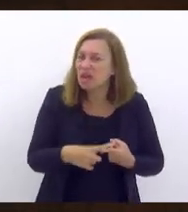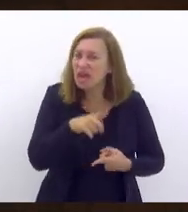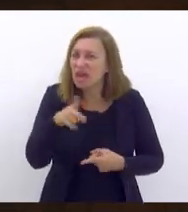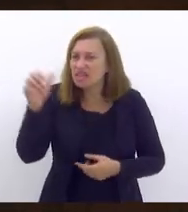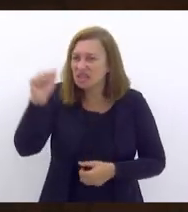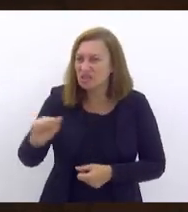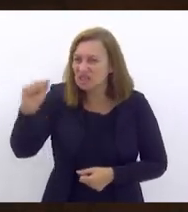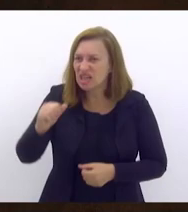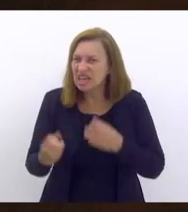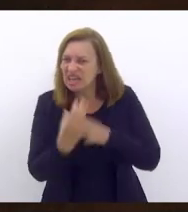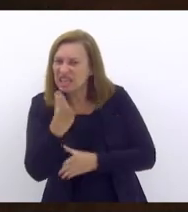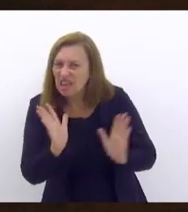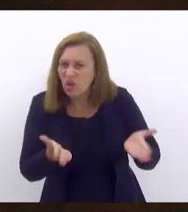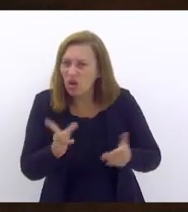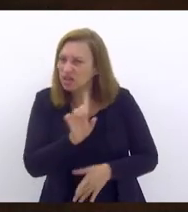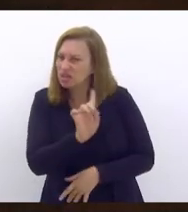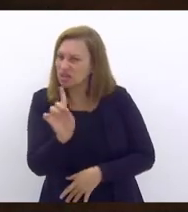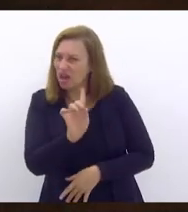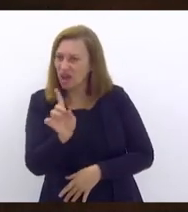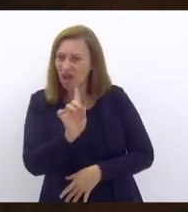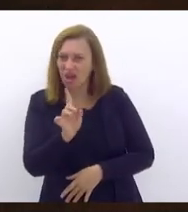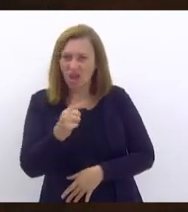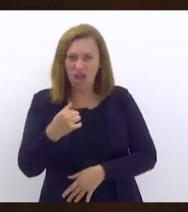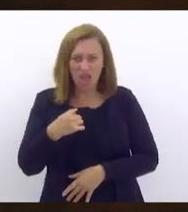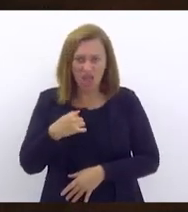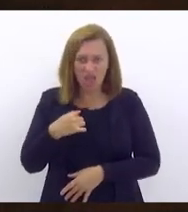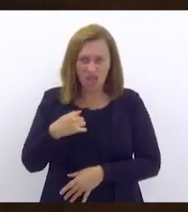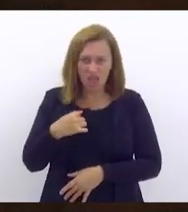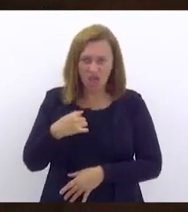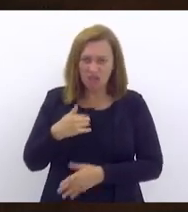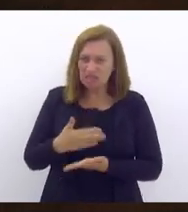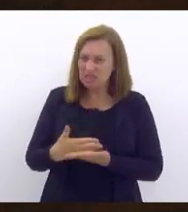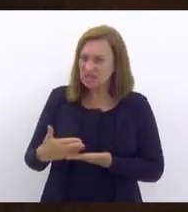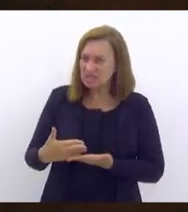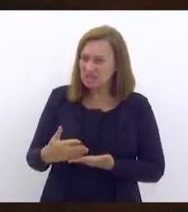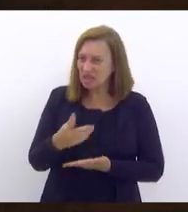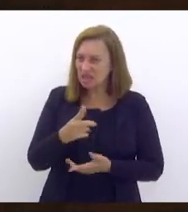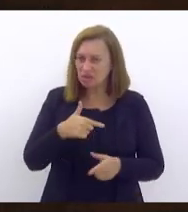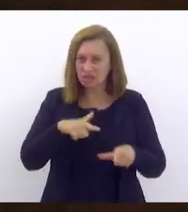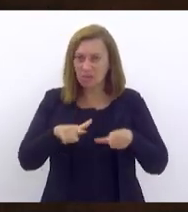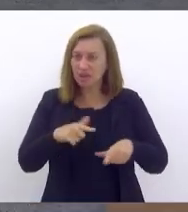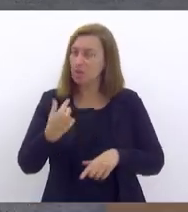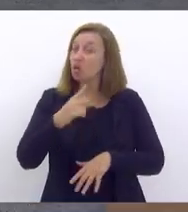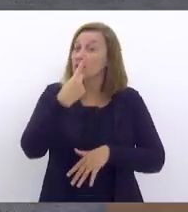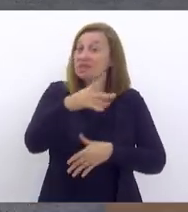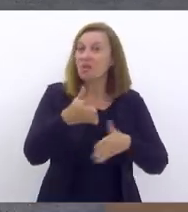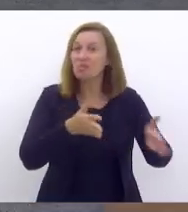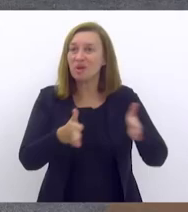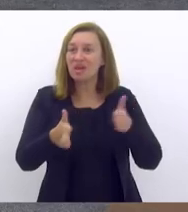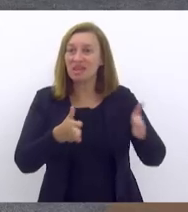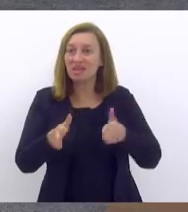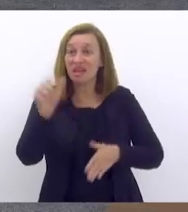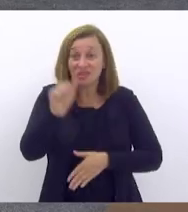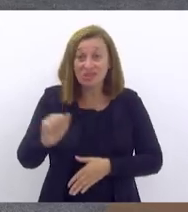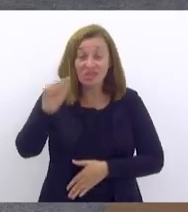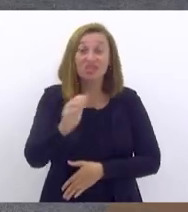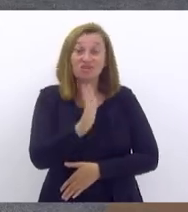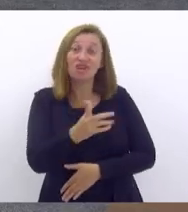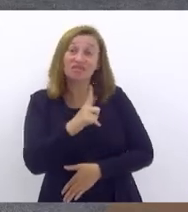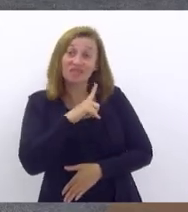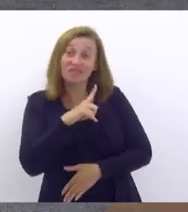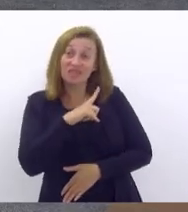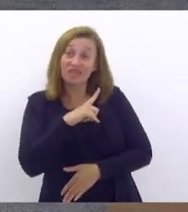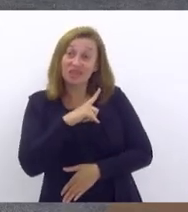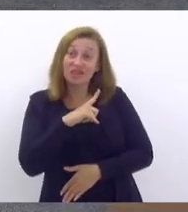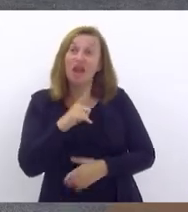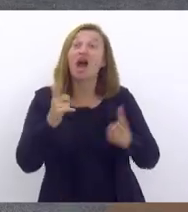associações não foram criadas agora, enquanto eu sou deputado, presidente da comissão. Na sua época, a associação já existia.